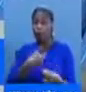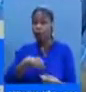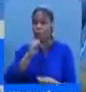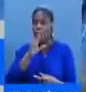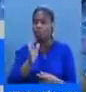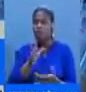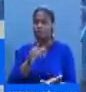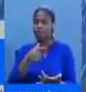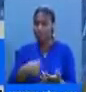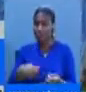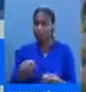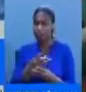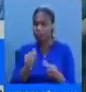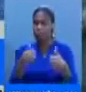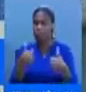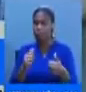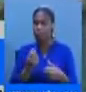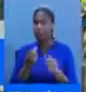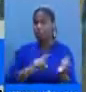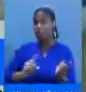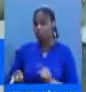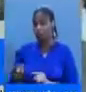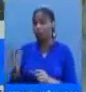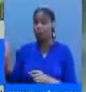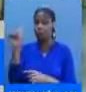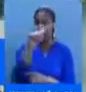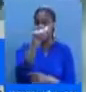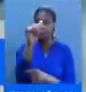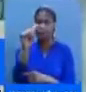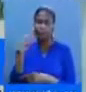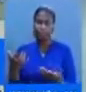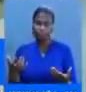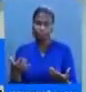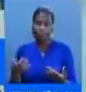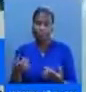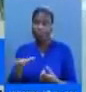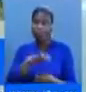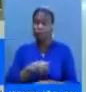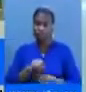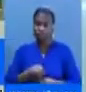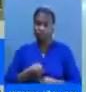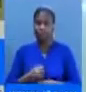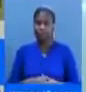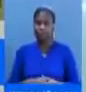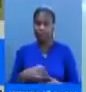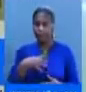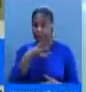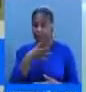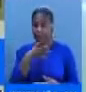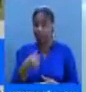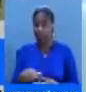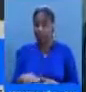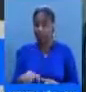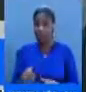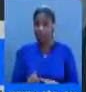já ter uma boa solução para os transportes aéreos de uma forma sustentada. Quer dizer, tem que